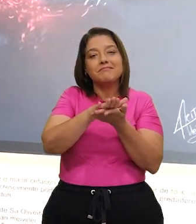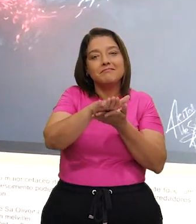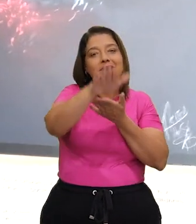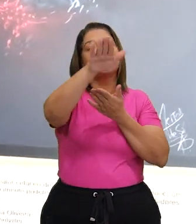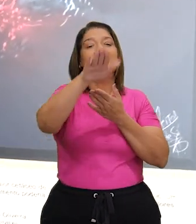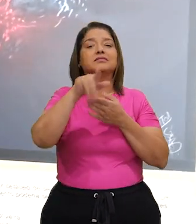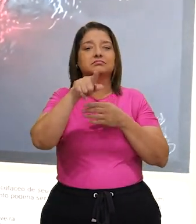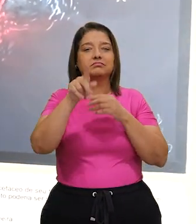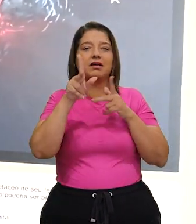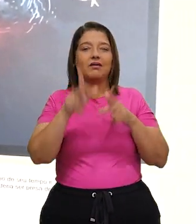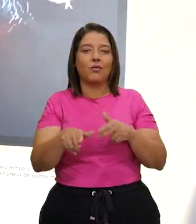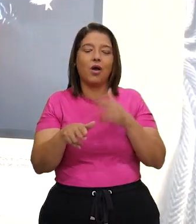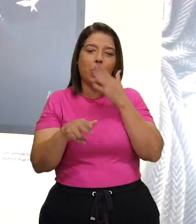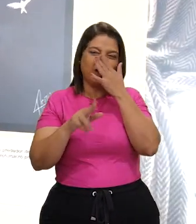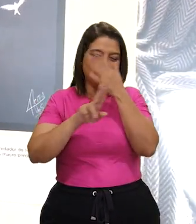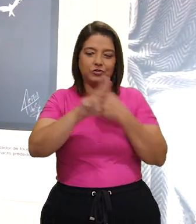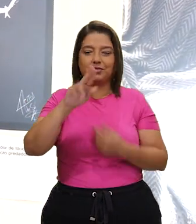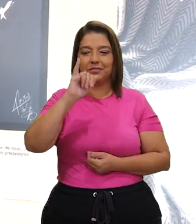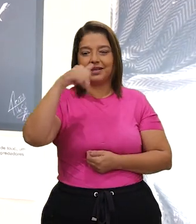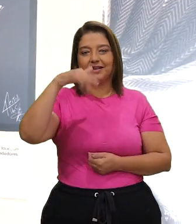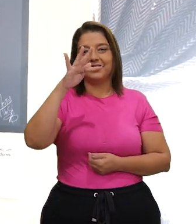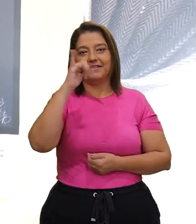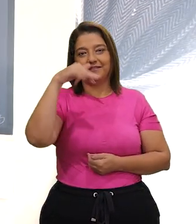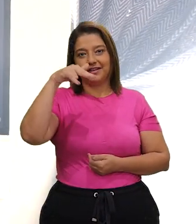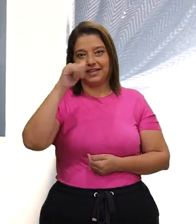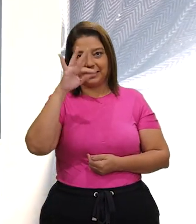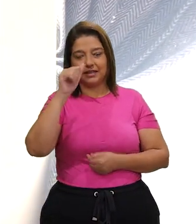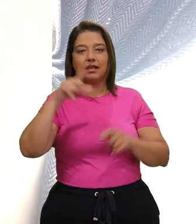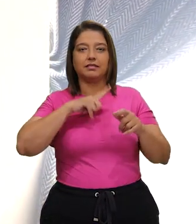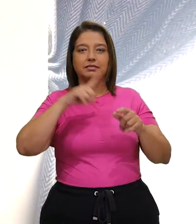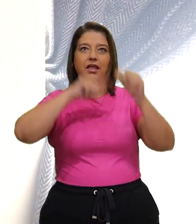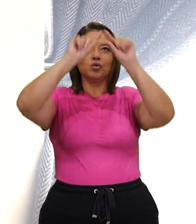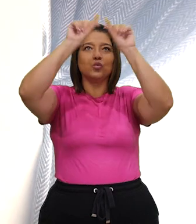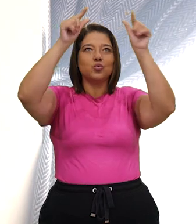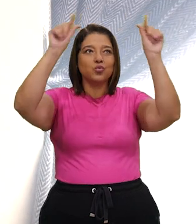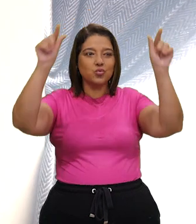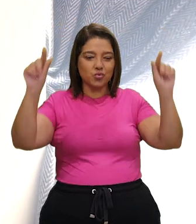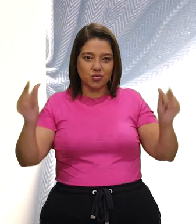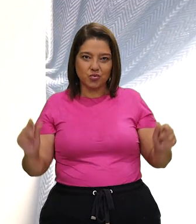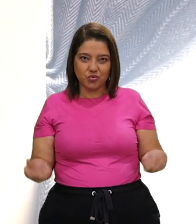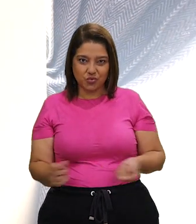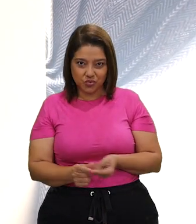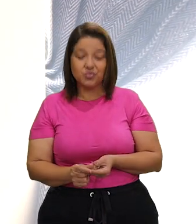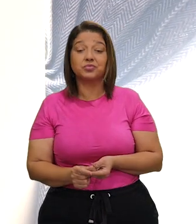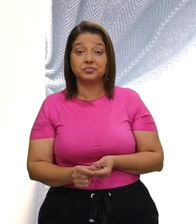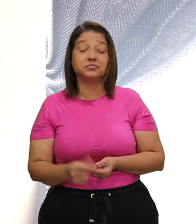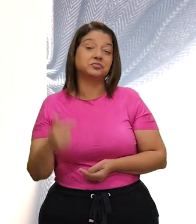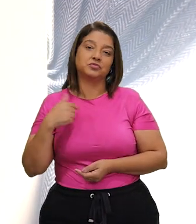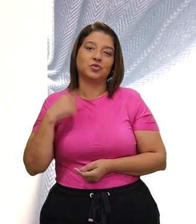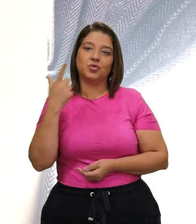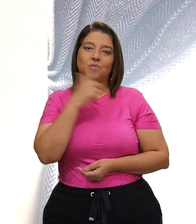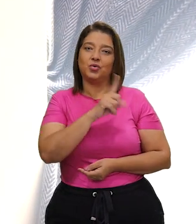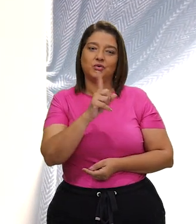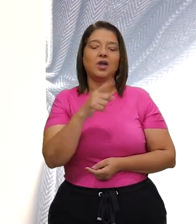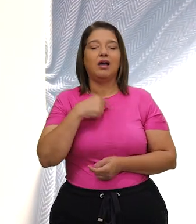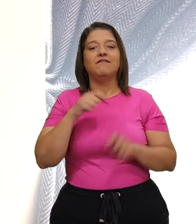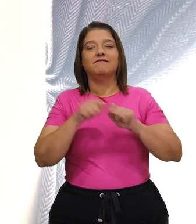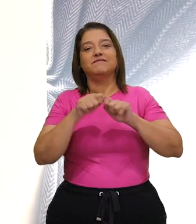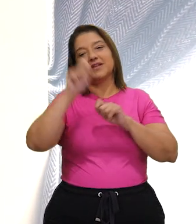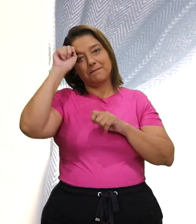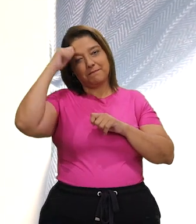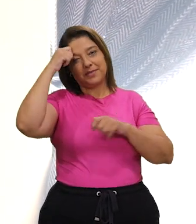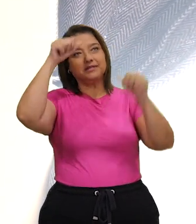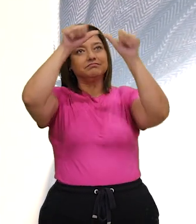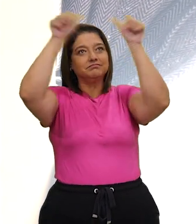infinita né que é quando parte do desenho contorna o MDF o meu não chegou a contornar então eu fiz essa essa